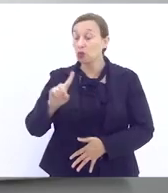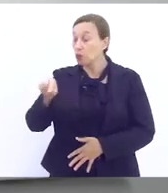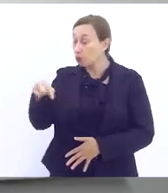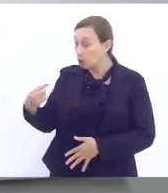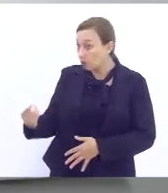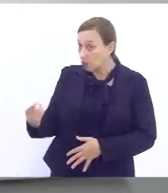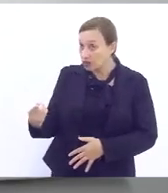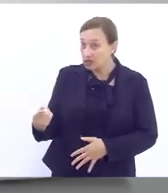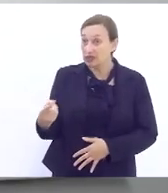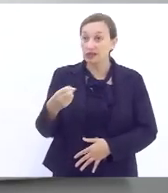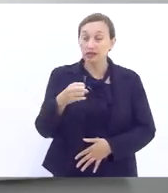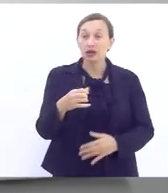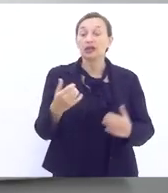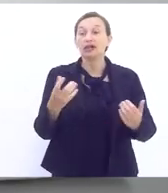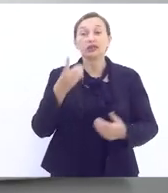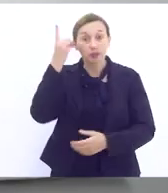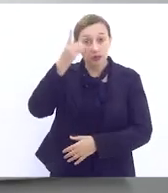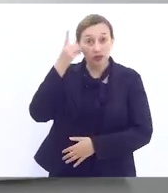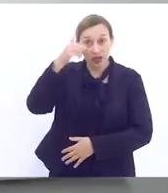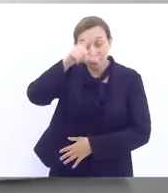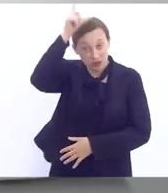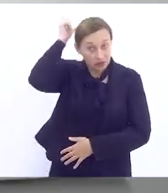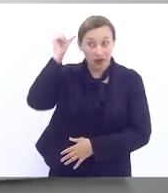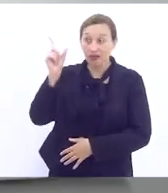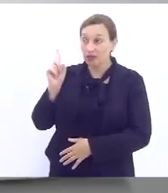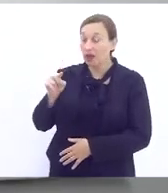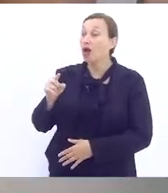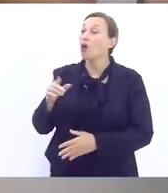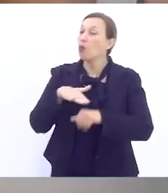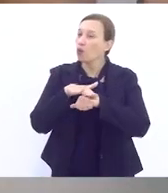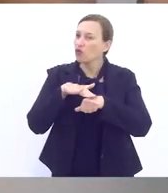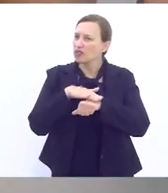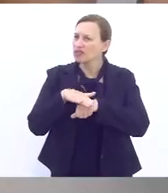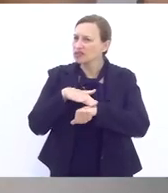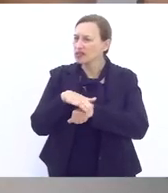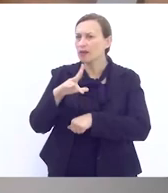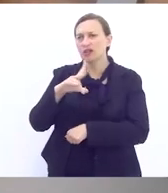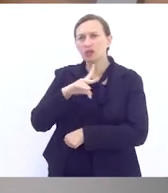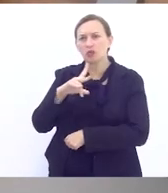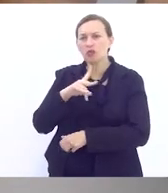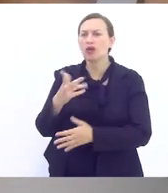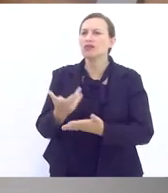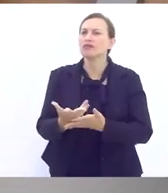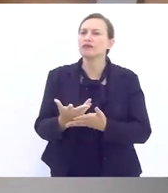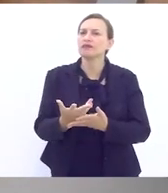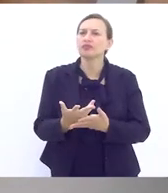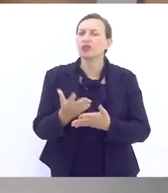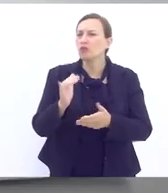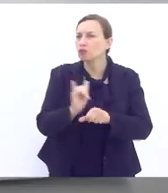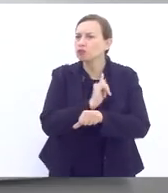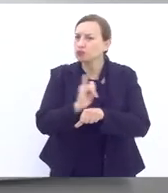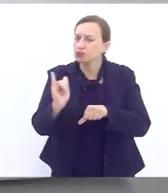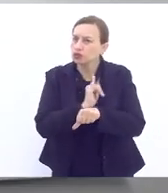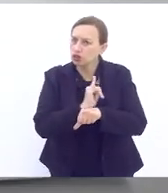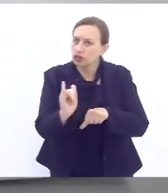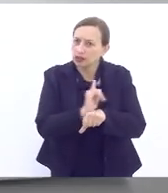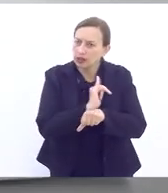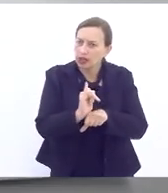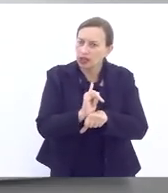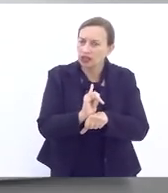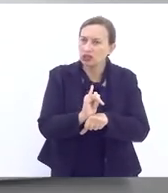se for o caso né Deputado Municipal a gente vai conversar pessoalmente Vamos fazer as articulações